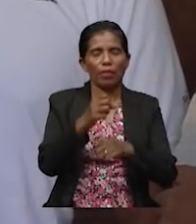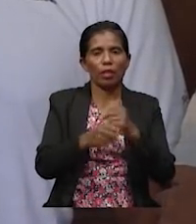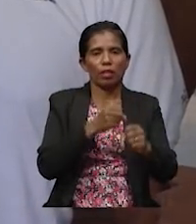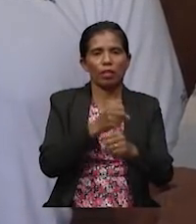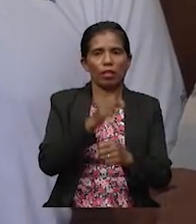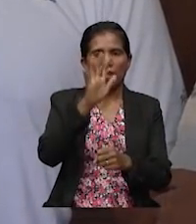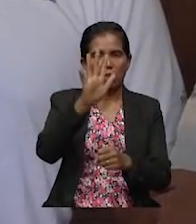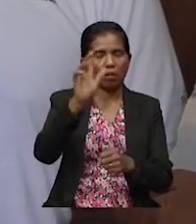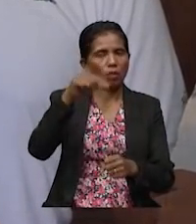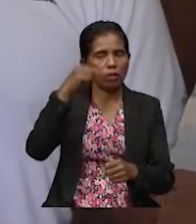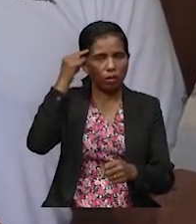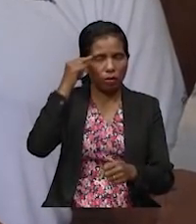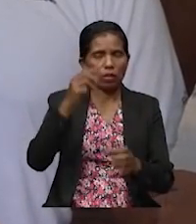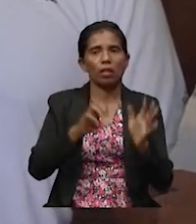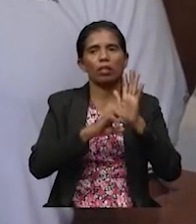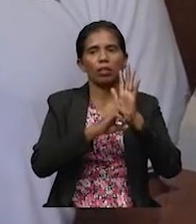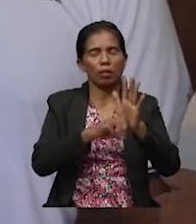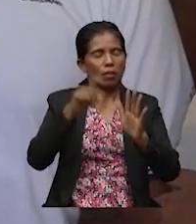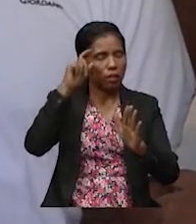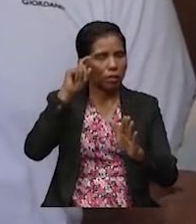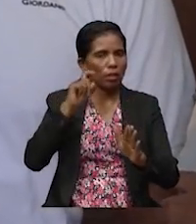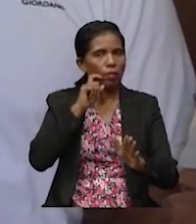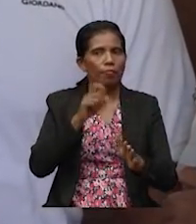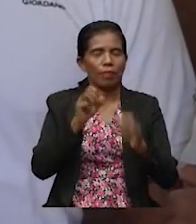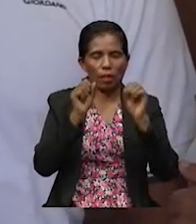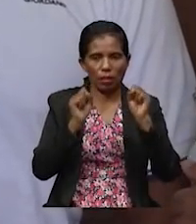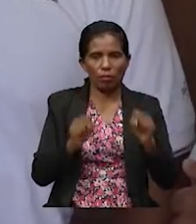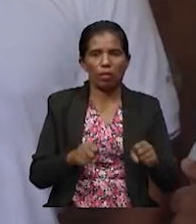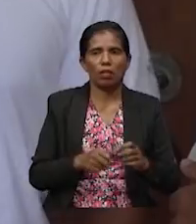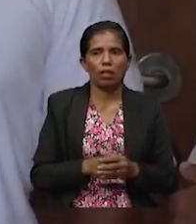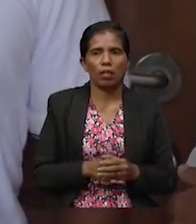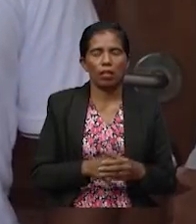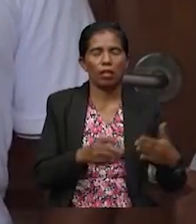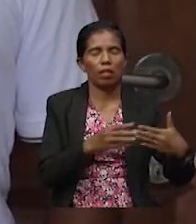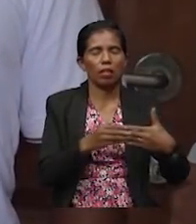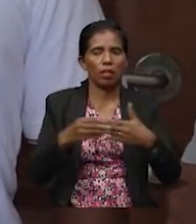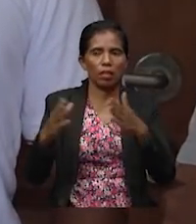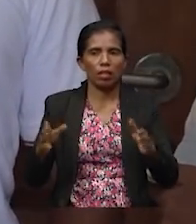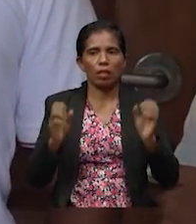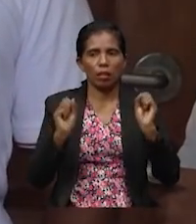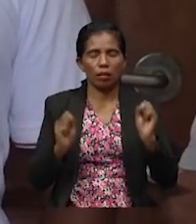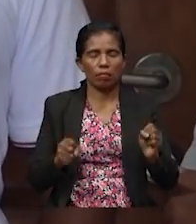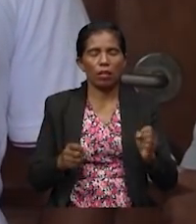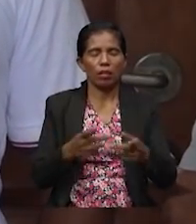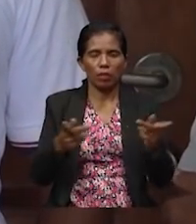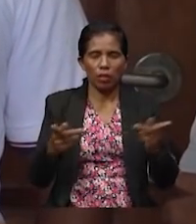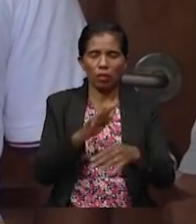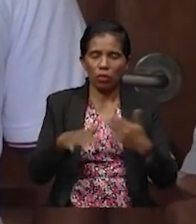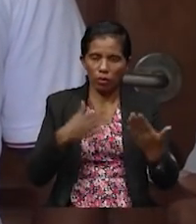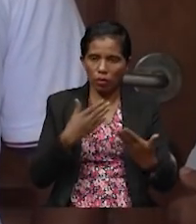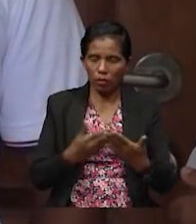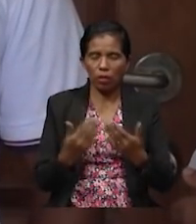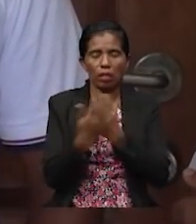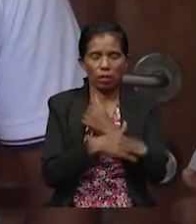né? Governo, por exemplo, Mão Xanana Nien, Bele mobiliza, encoraja investimentos, se livros, se